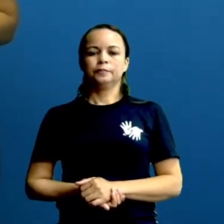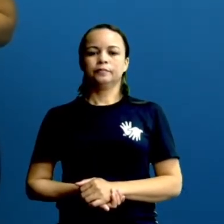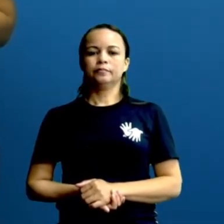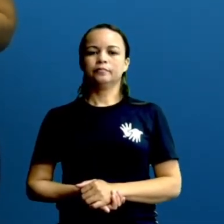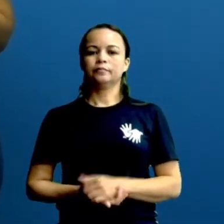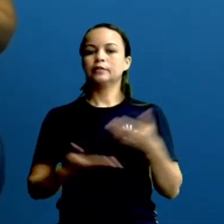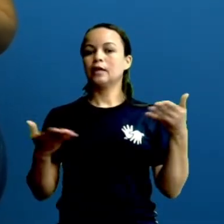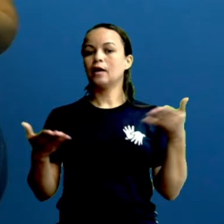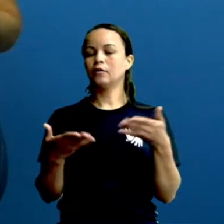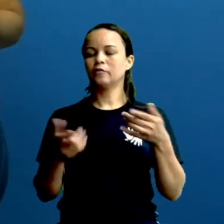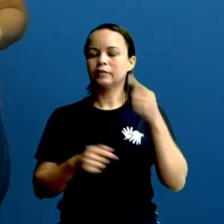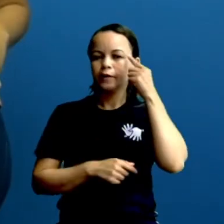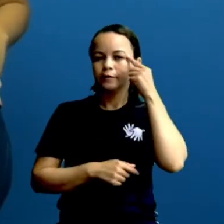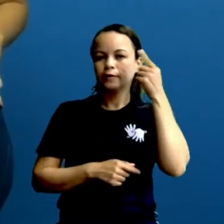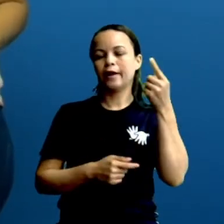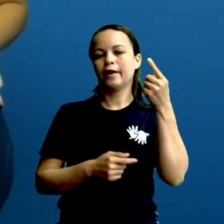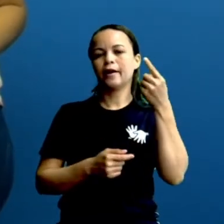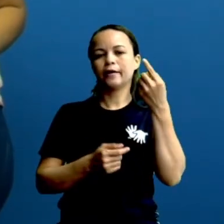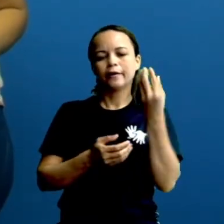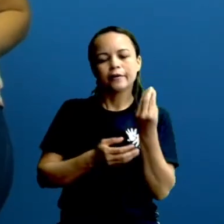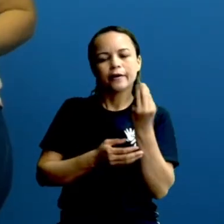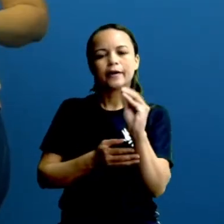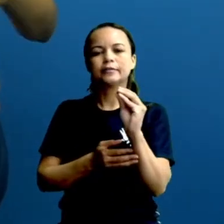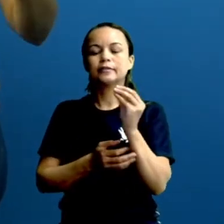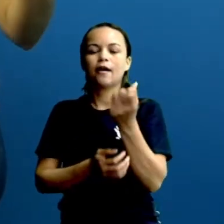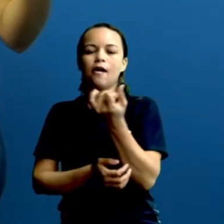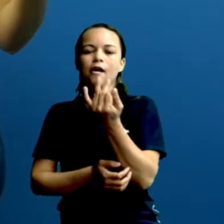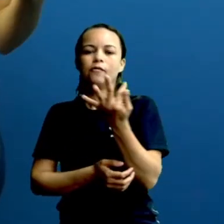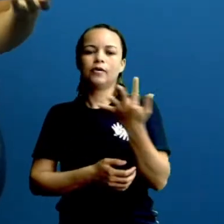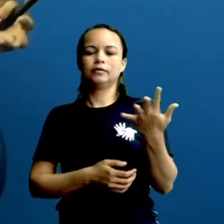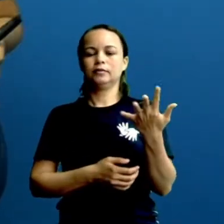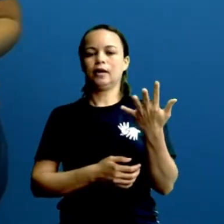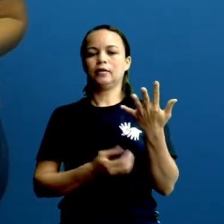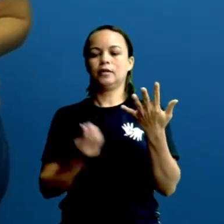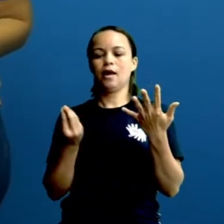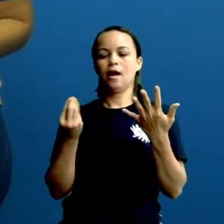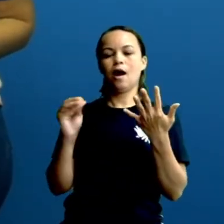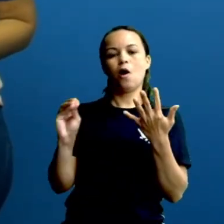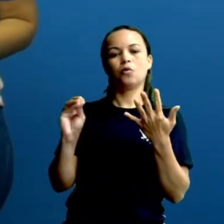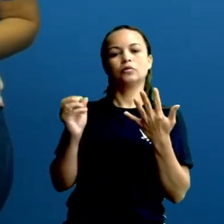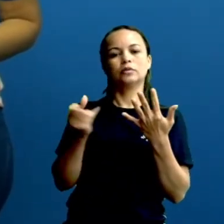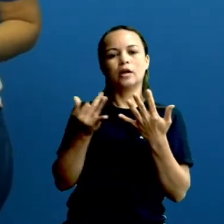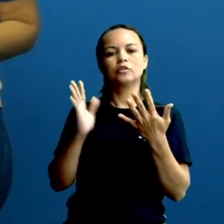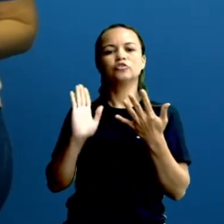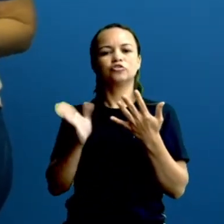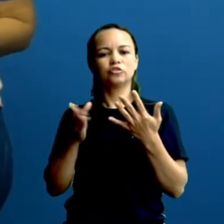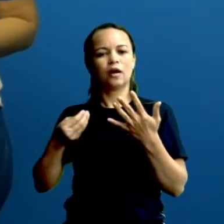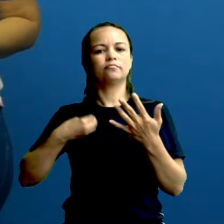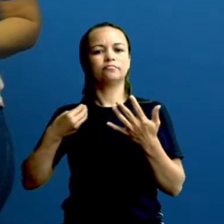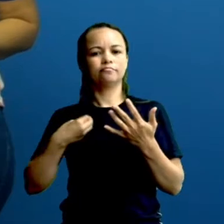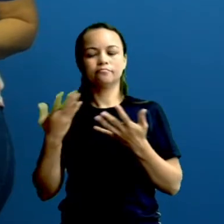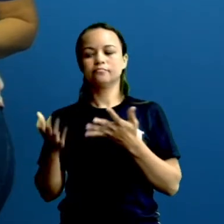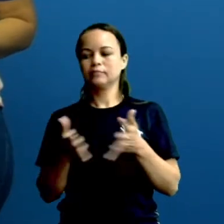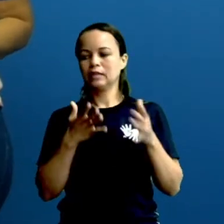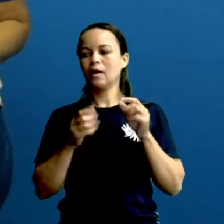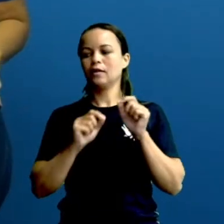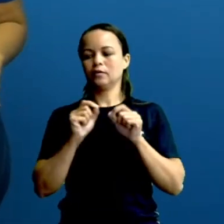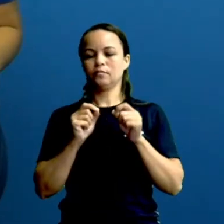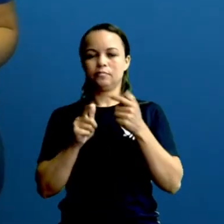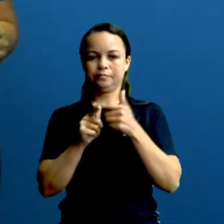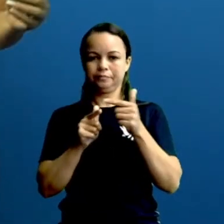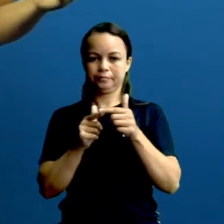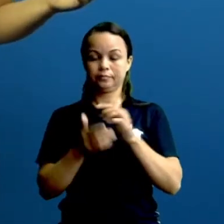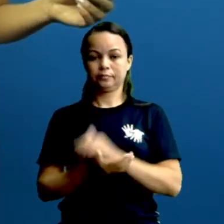Agora, a gente vai fazer a ideia de acrescentar uma quantidade a outra já existente. Então, vamos para o nosso